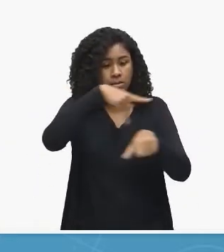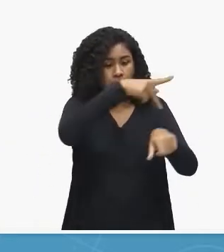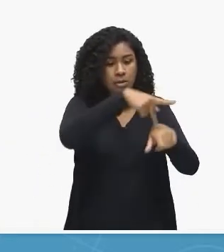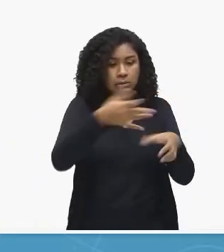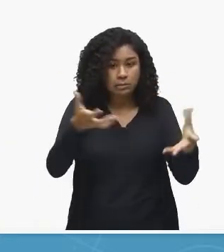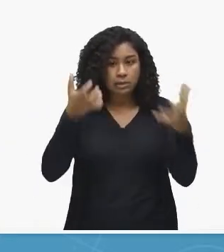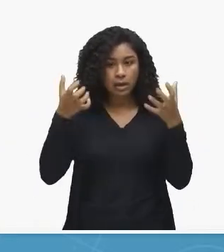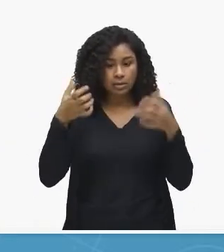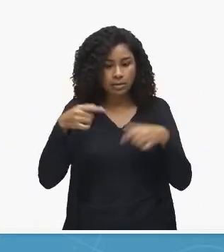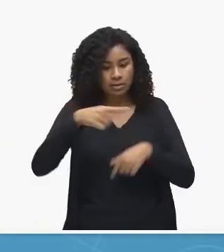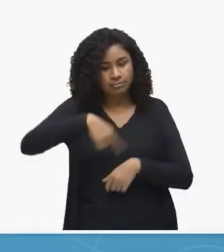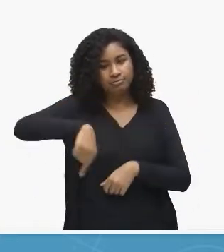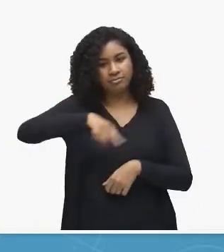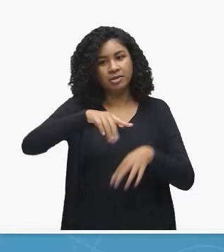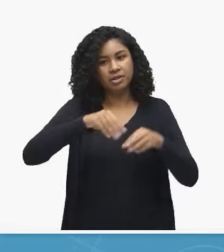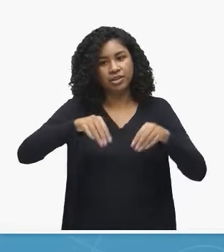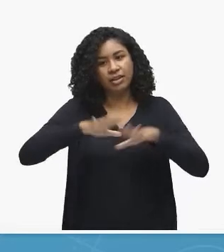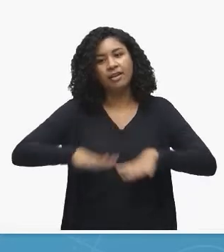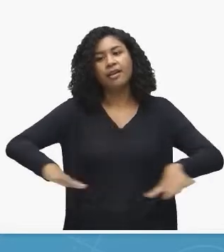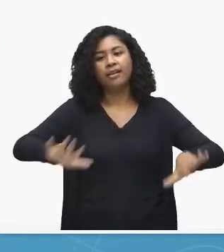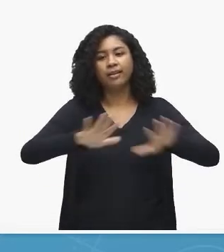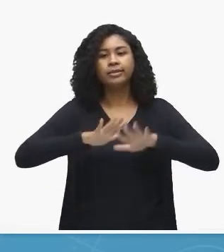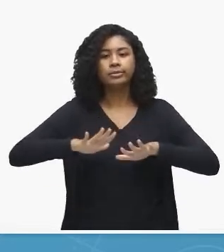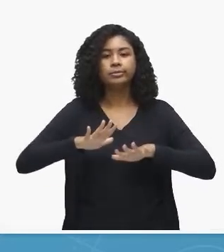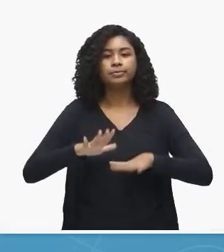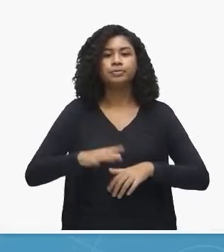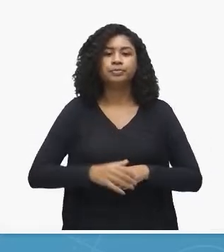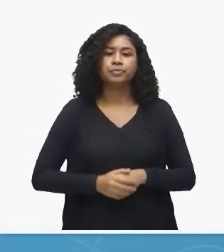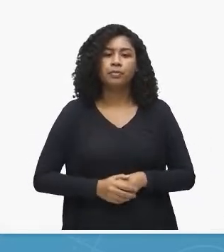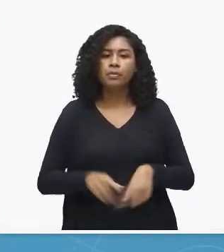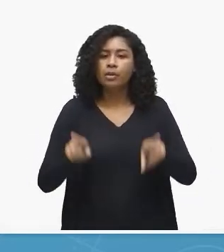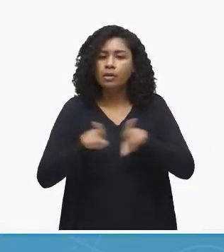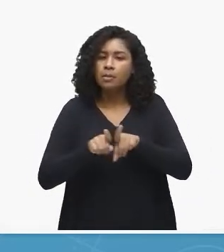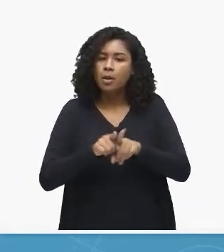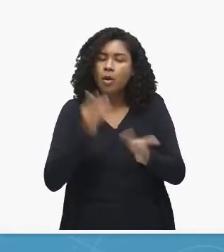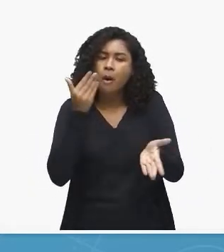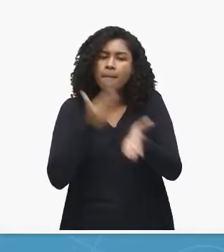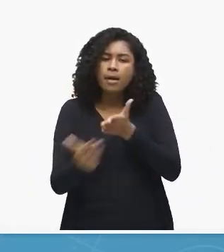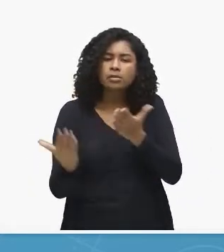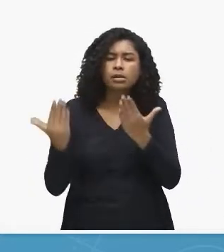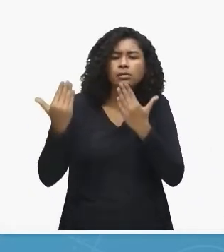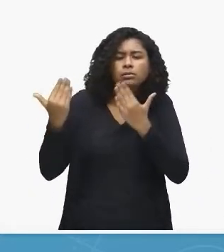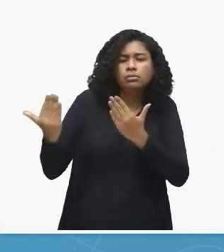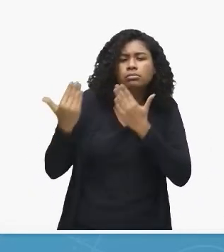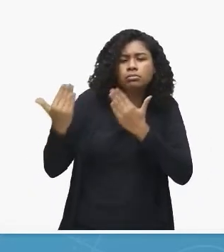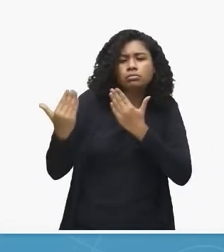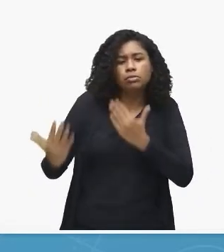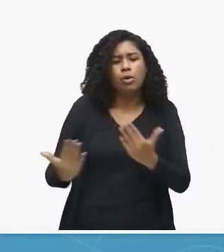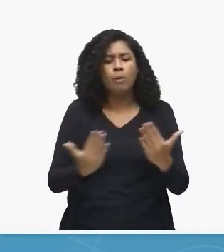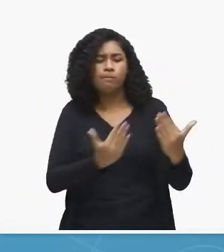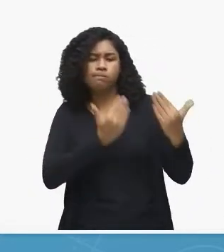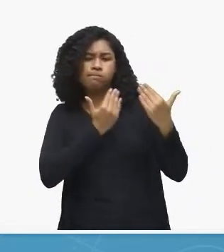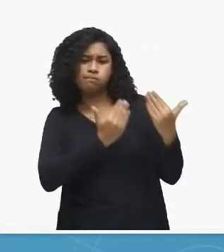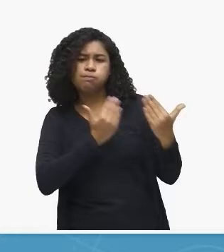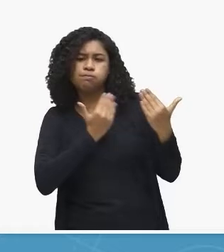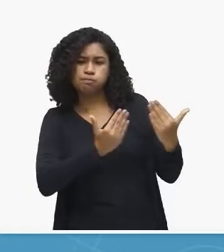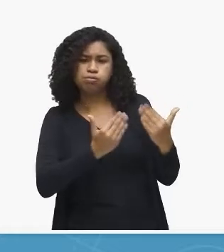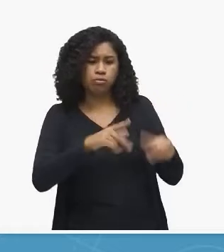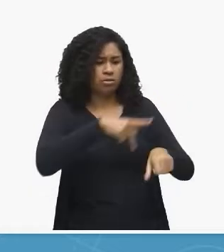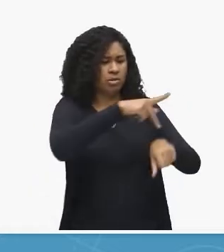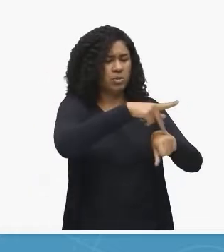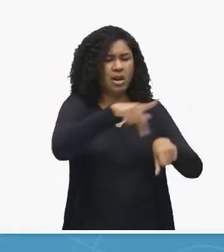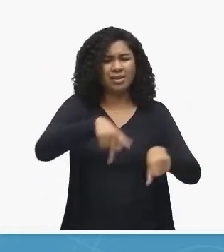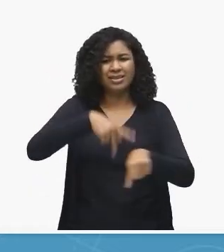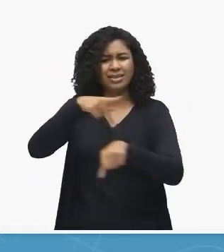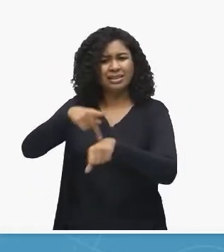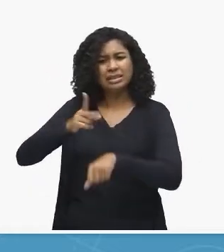por exemplo o eslavo. Eles criam um clima de tensão, um clima de hostilidade entre esses países.